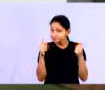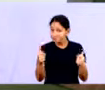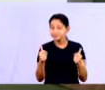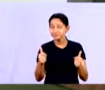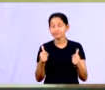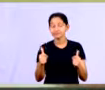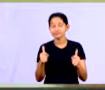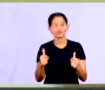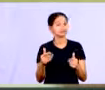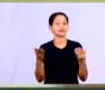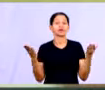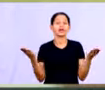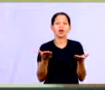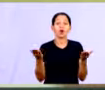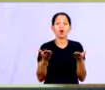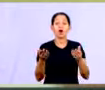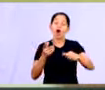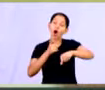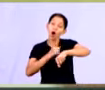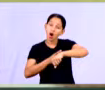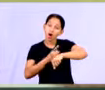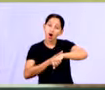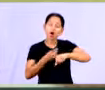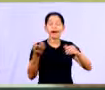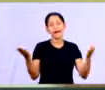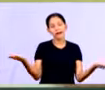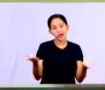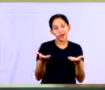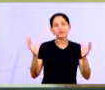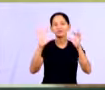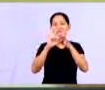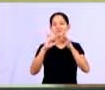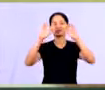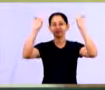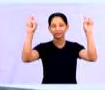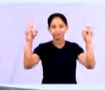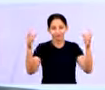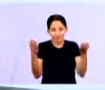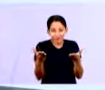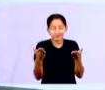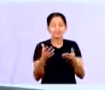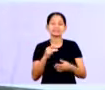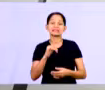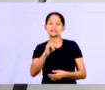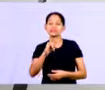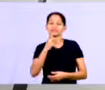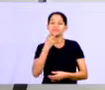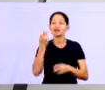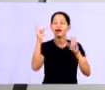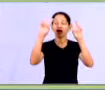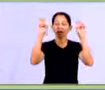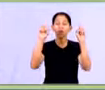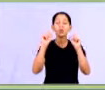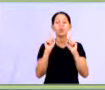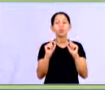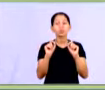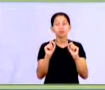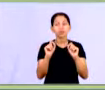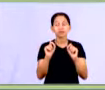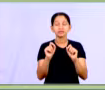Ótimo. Acho que essa questão de momento tem a ver com o conteúdo da aula de hoje, né? Excelente. E se é para falar no conteúdo da aula de hoje, a gente vai falar